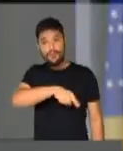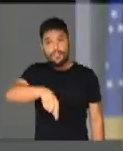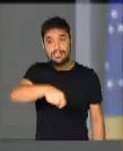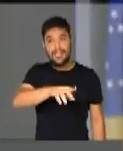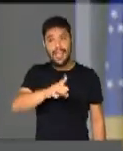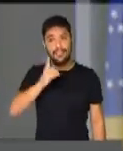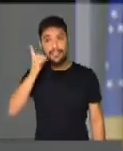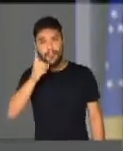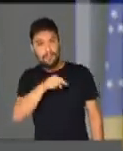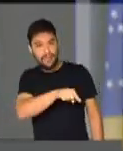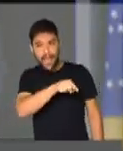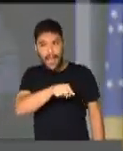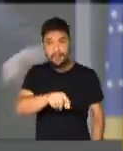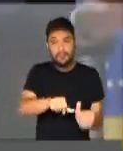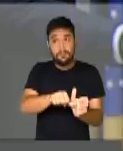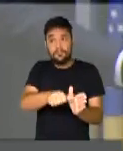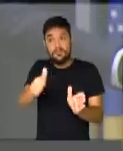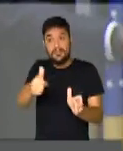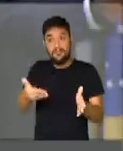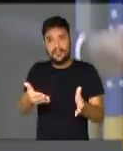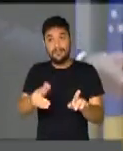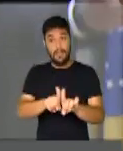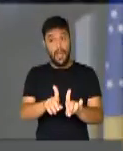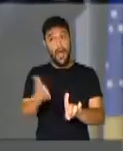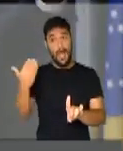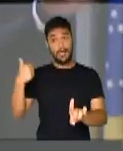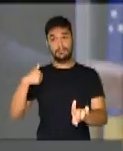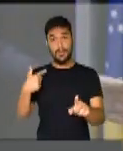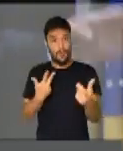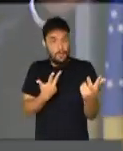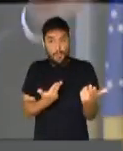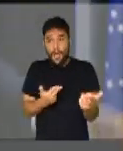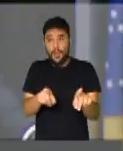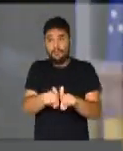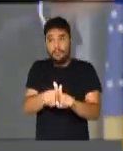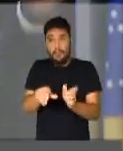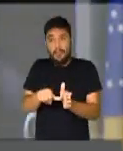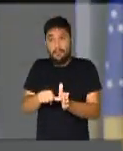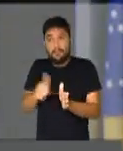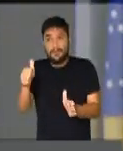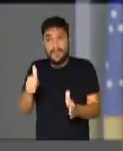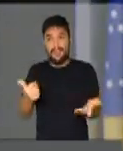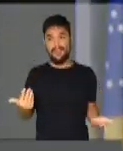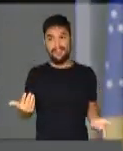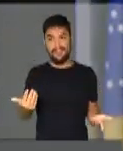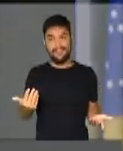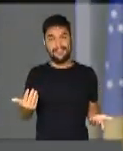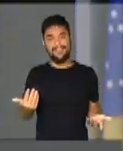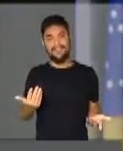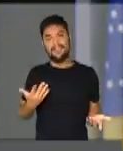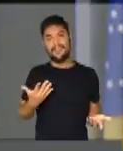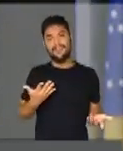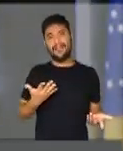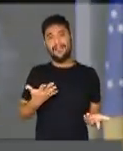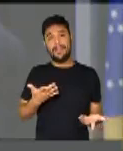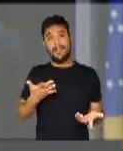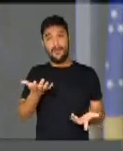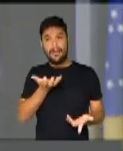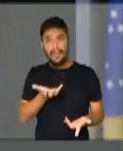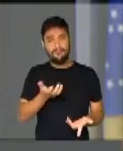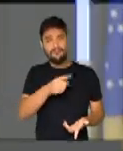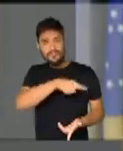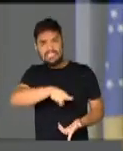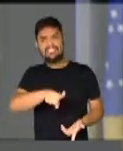primeiro mandato, que assim como eu até ontem era parlamentar de primeiro mandato, não quero que as